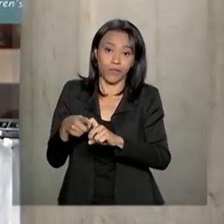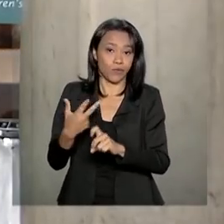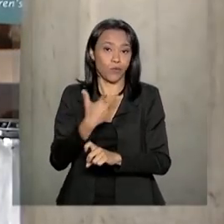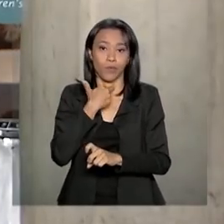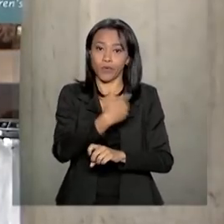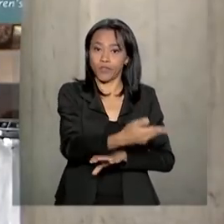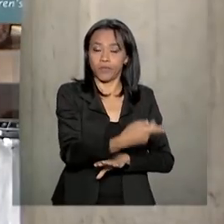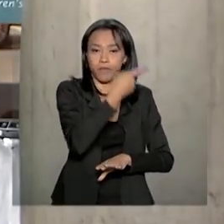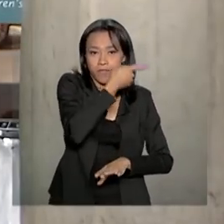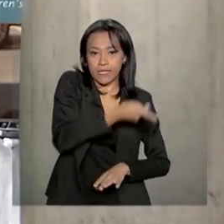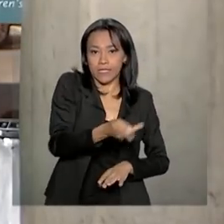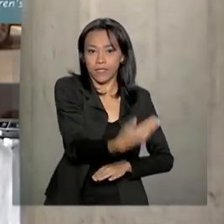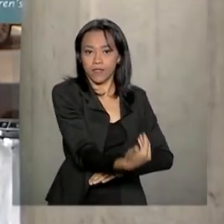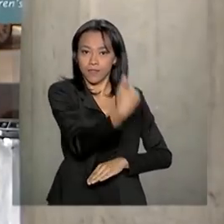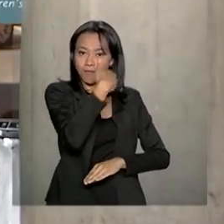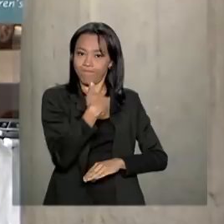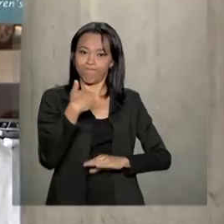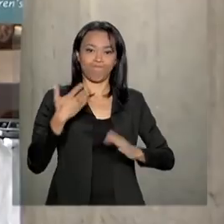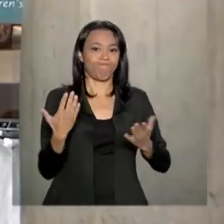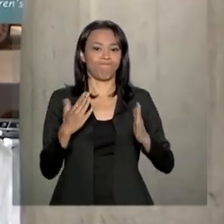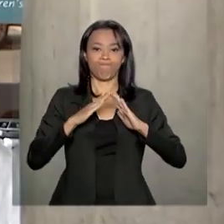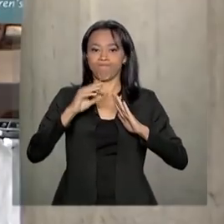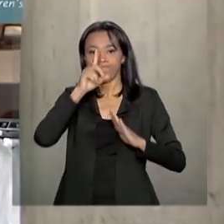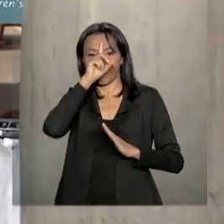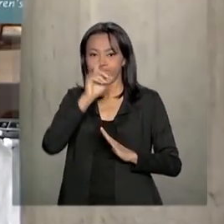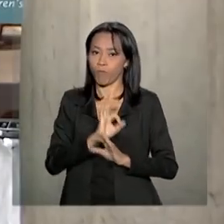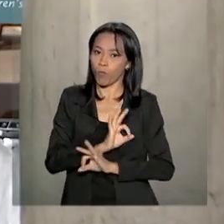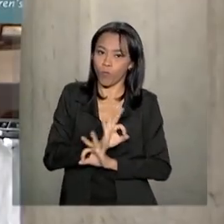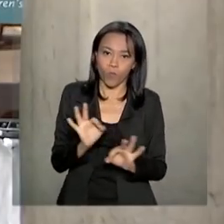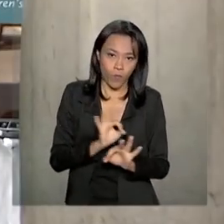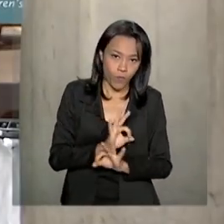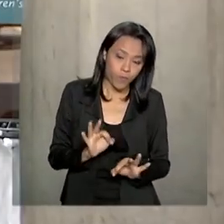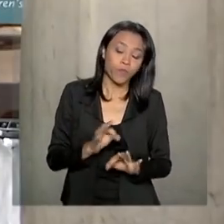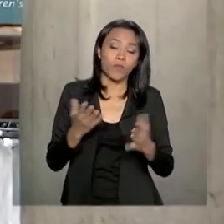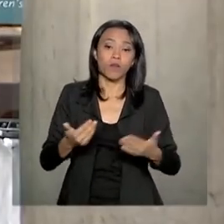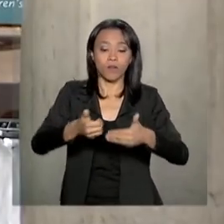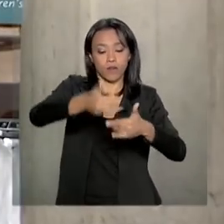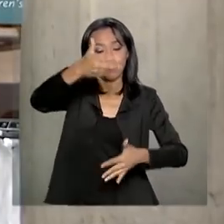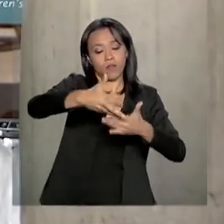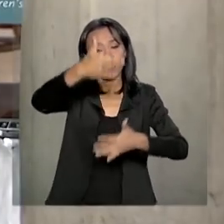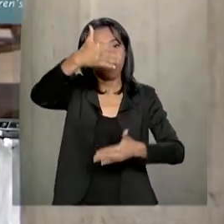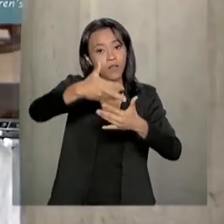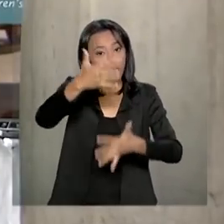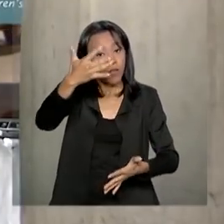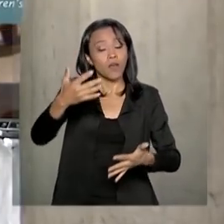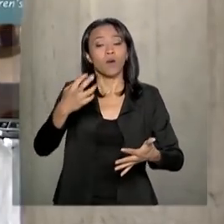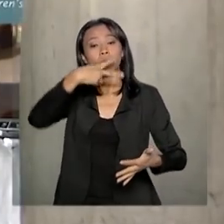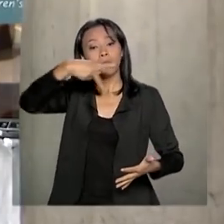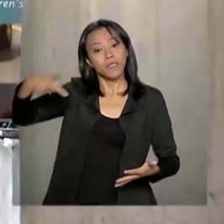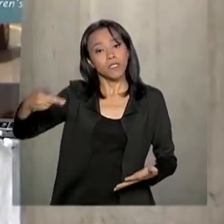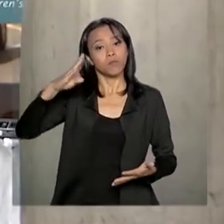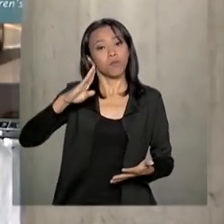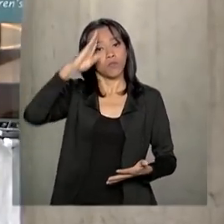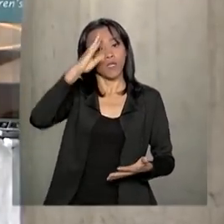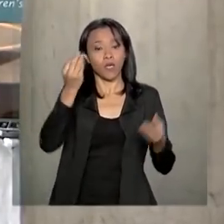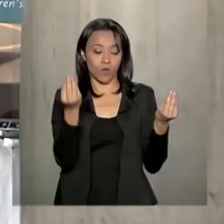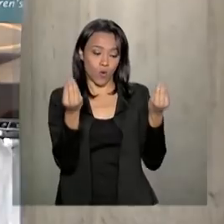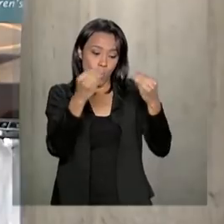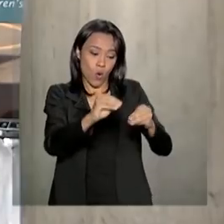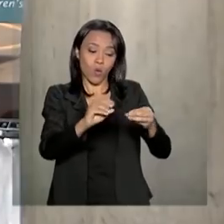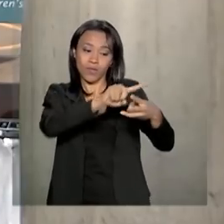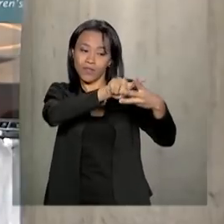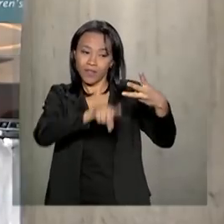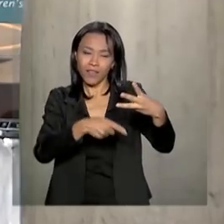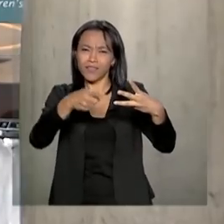receber visitas na unidade de terapia intensiva. Nas redes sociais, o presidente publicou 3 símbolos,